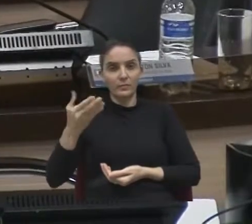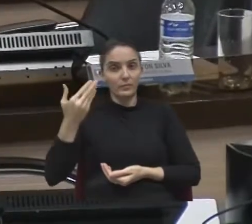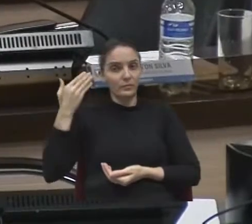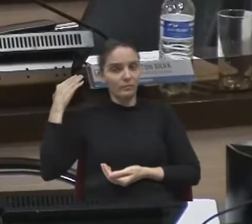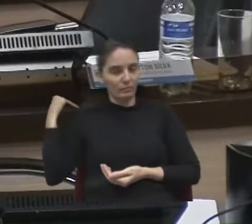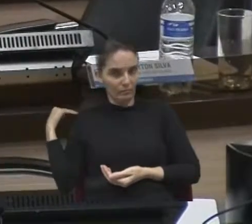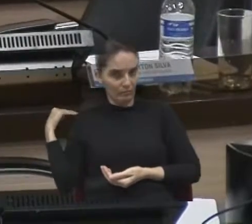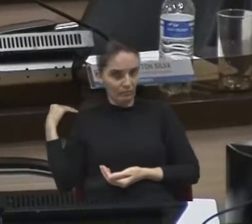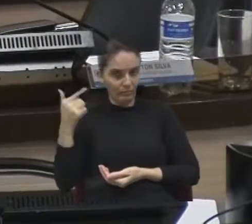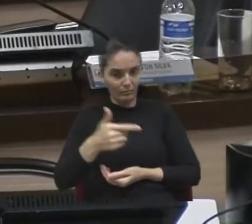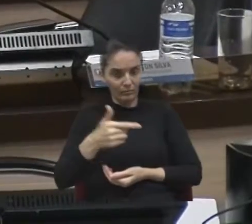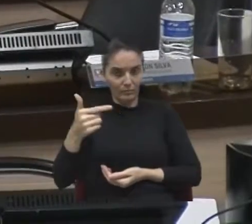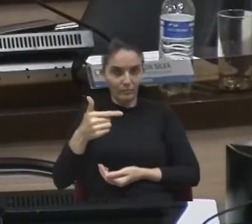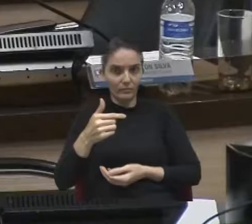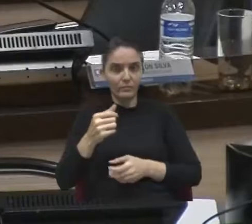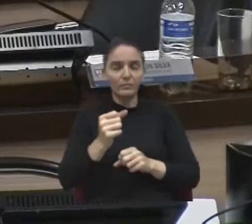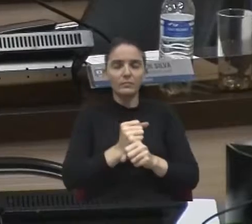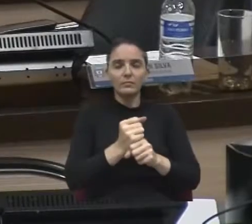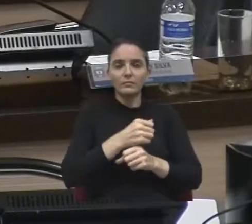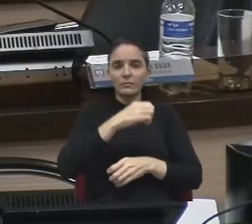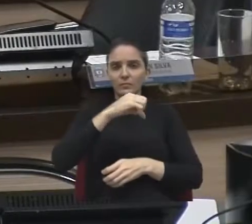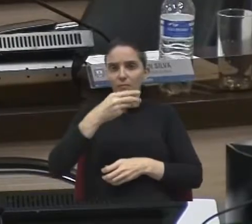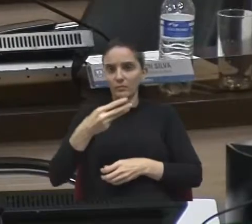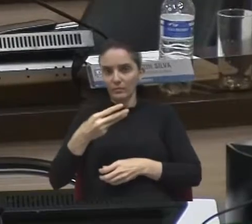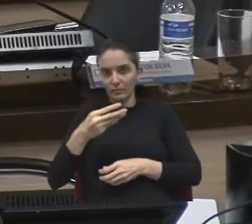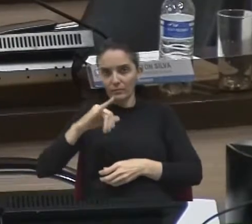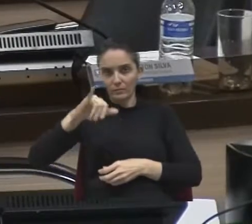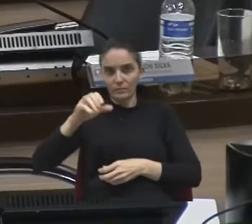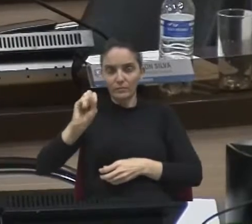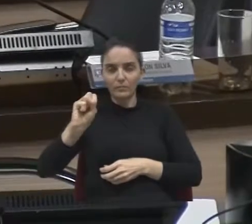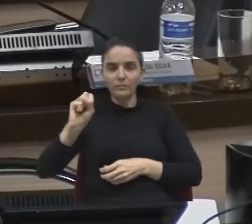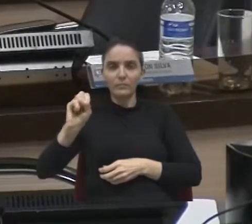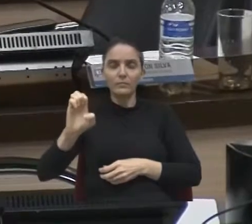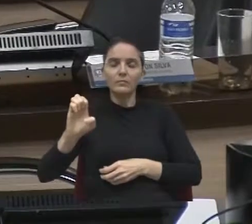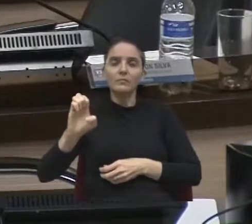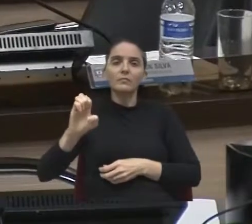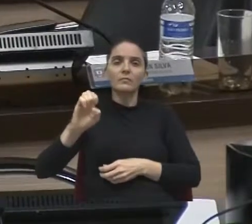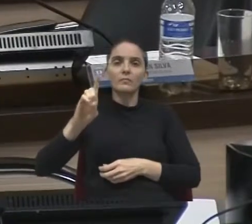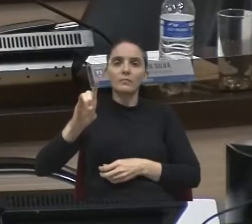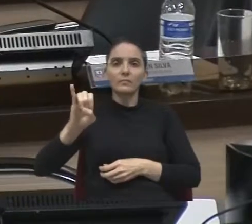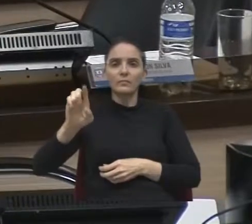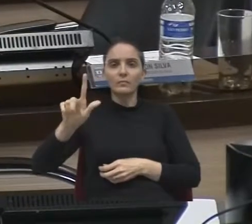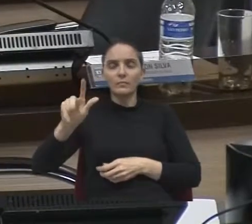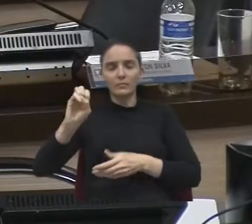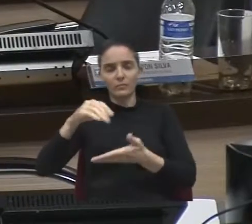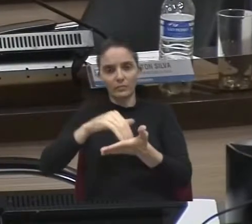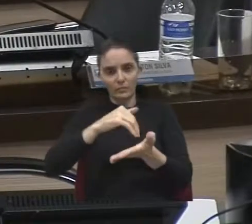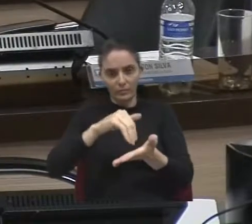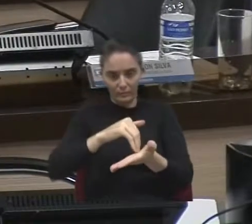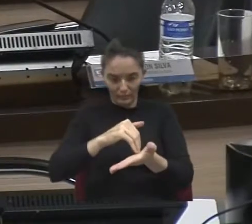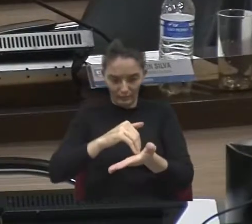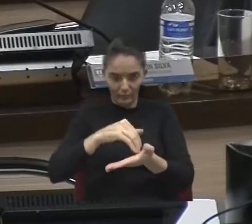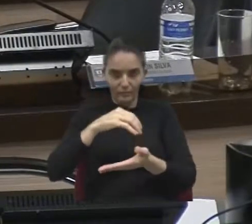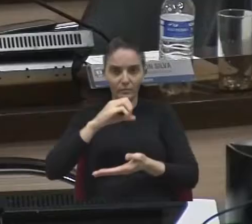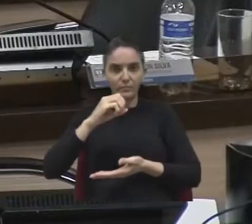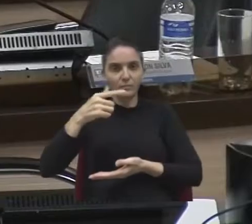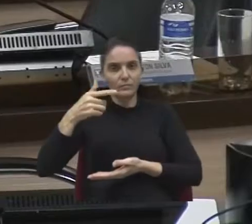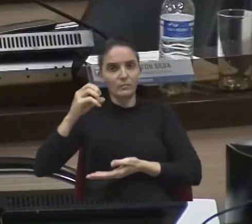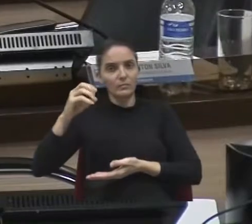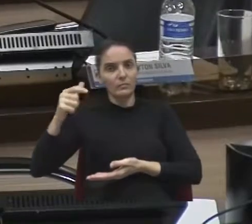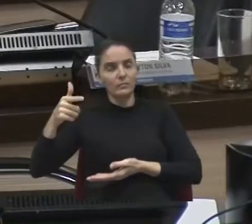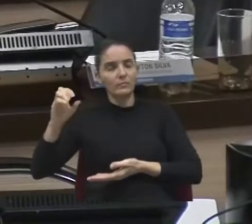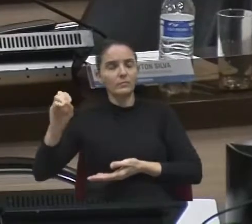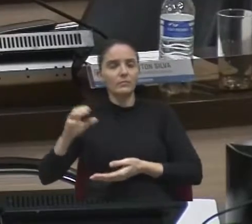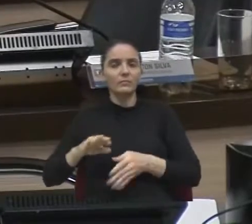de 93, José Dilson Vieira da Silva, que é secretário do Tiro de Guerra 02020, e do chefe de